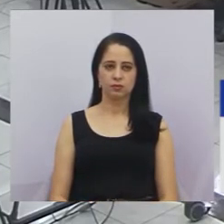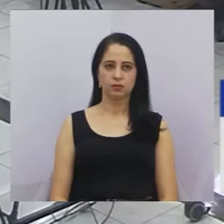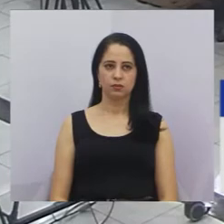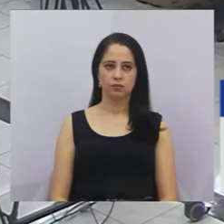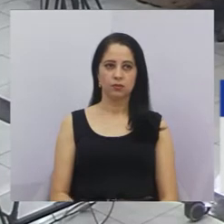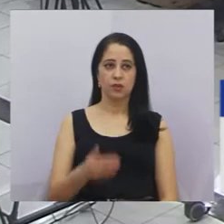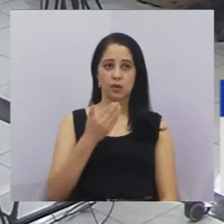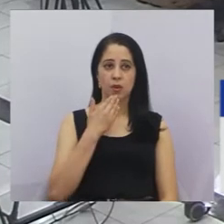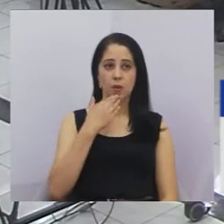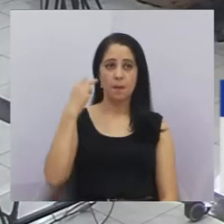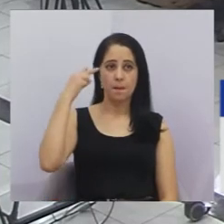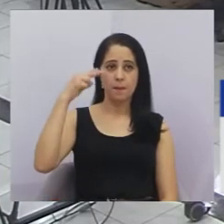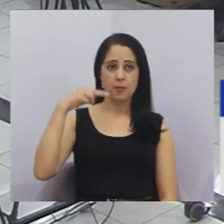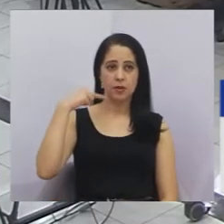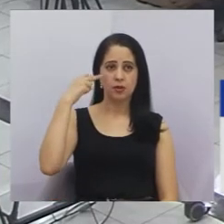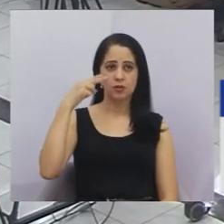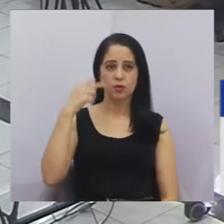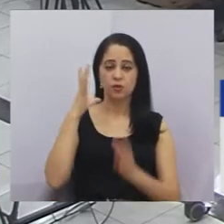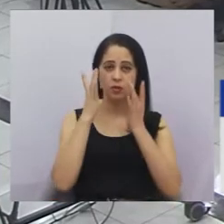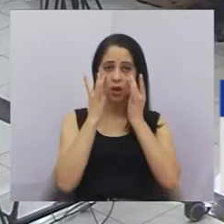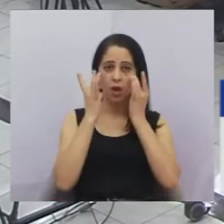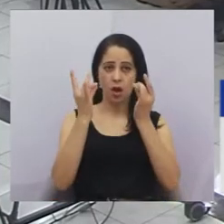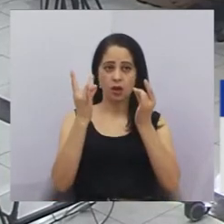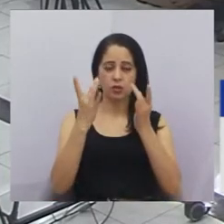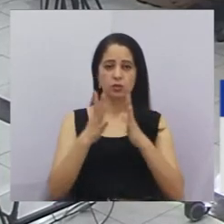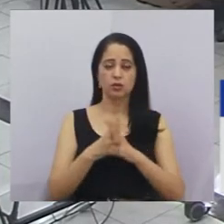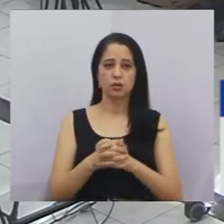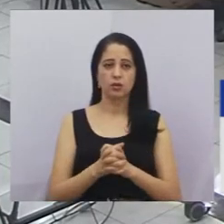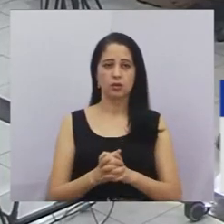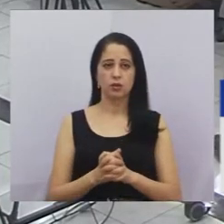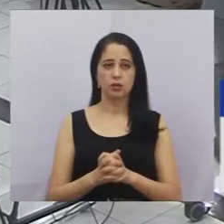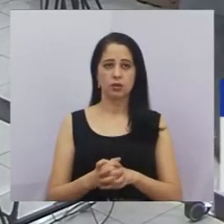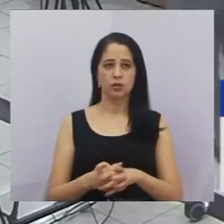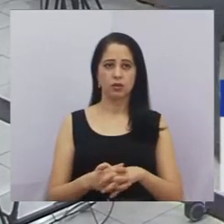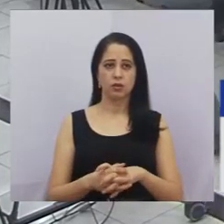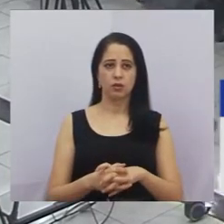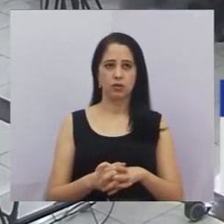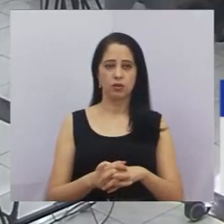Só peço aos vereadores que se atentem. Já tinha.